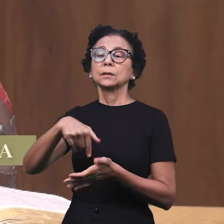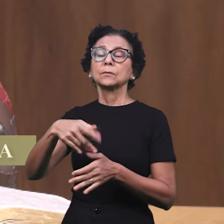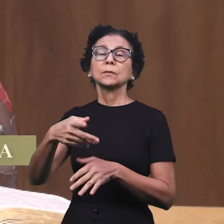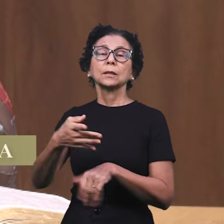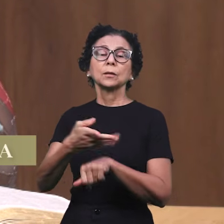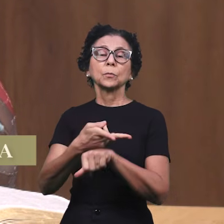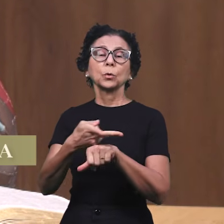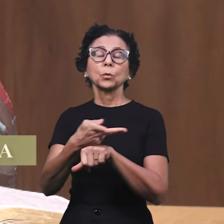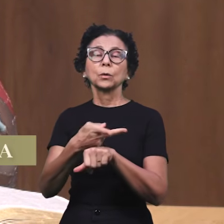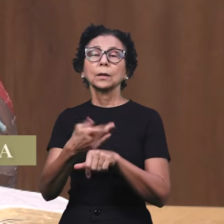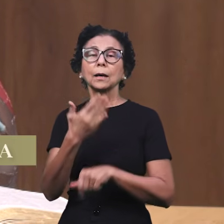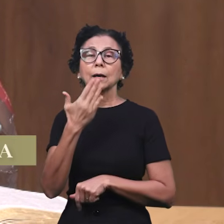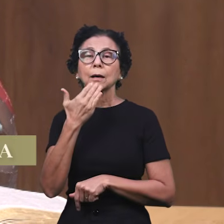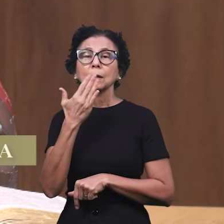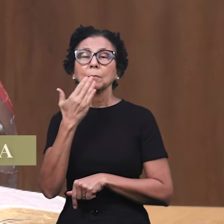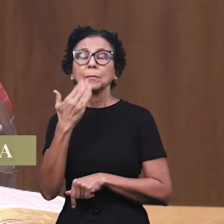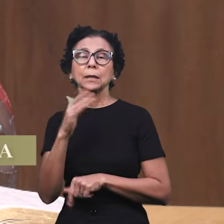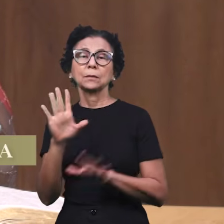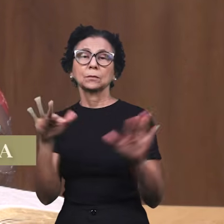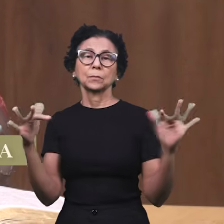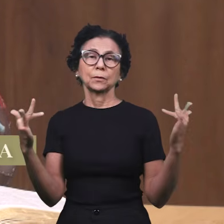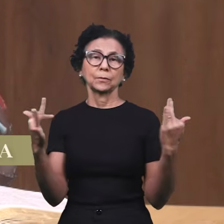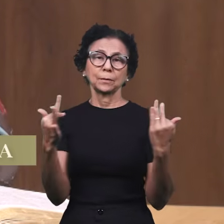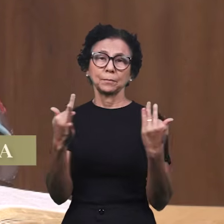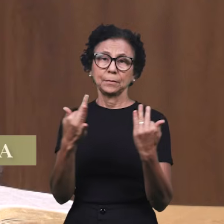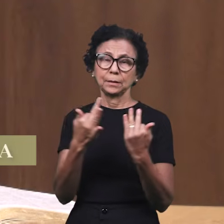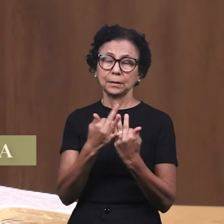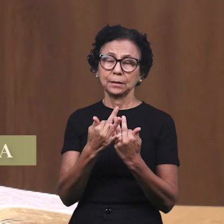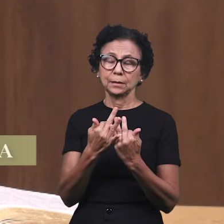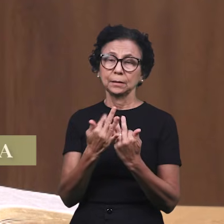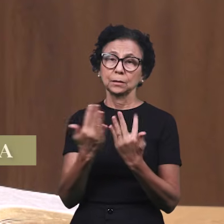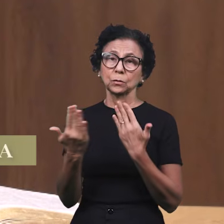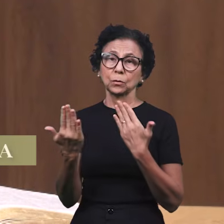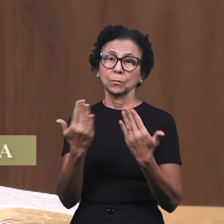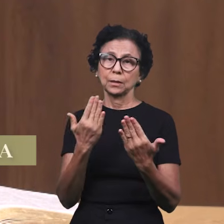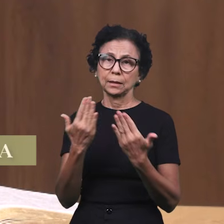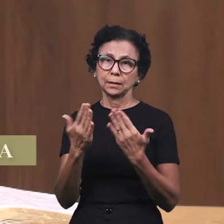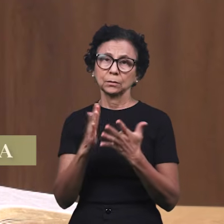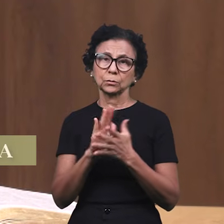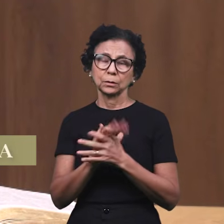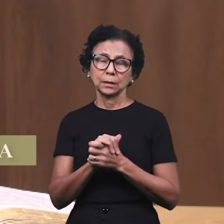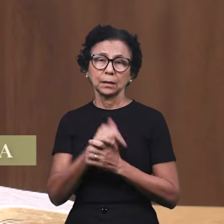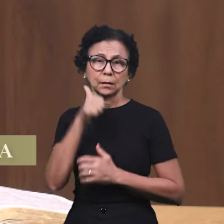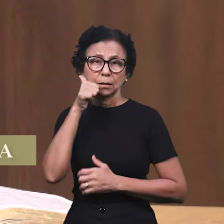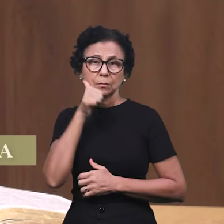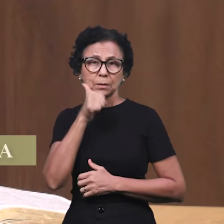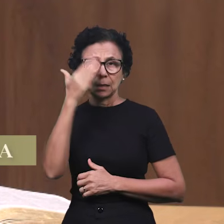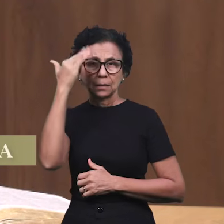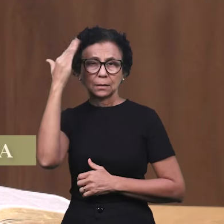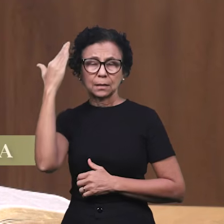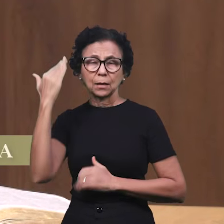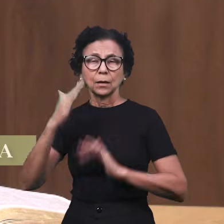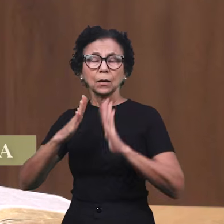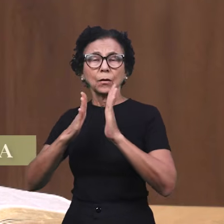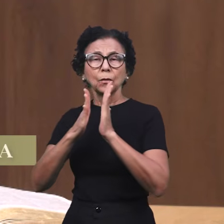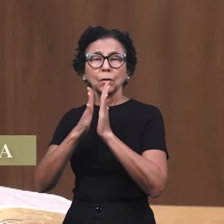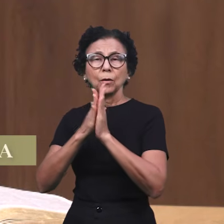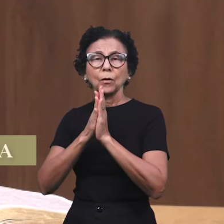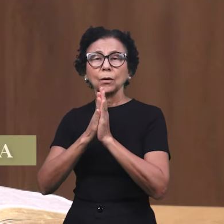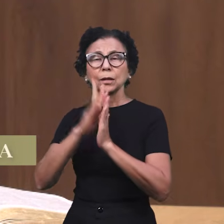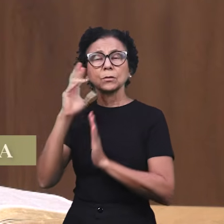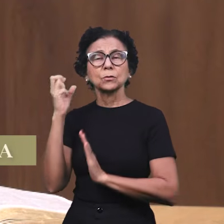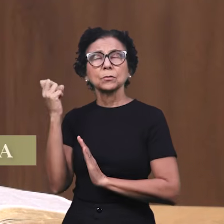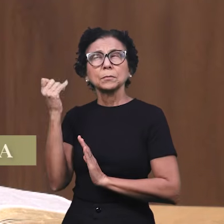do dia comecem. Ela já desfruta das benignidades do Senhor, ali cedo já